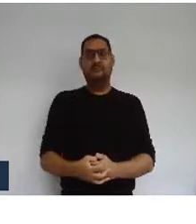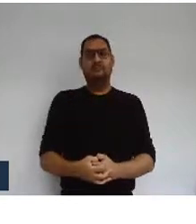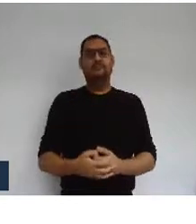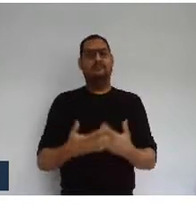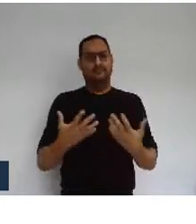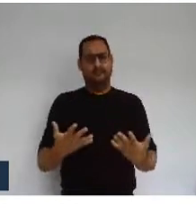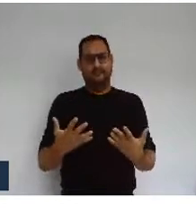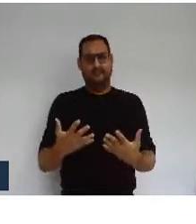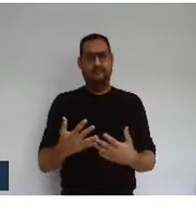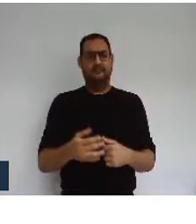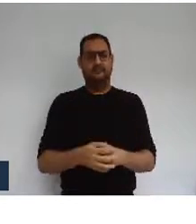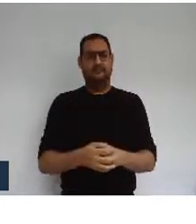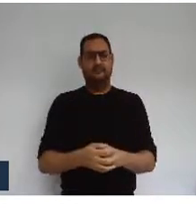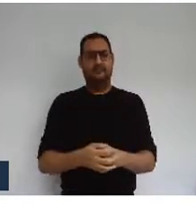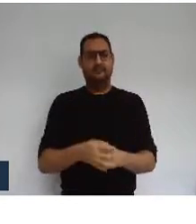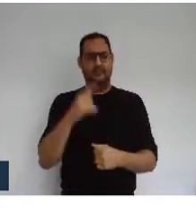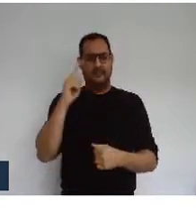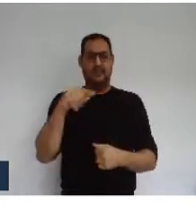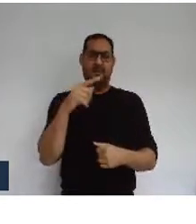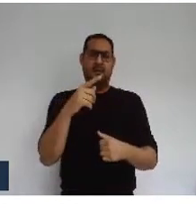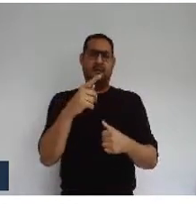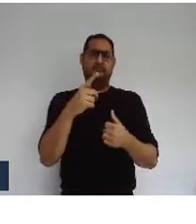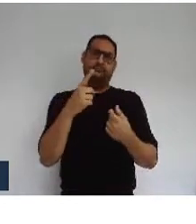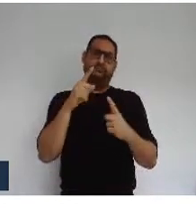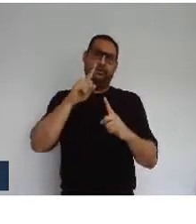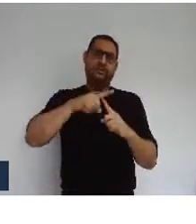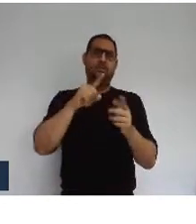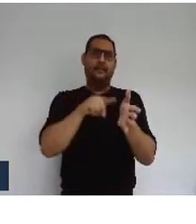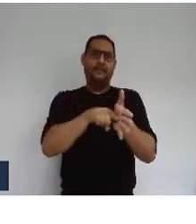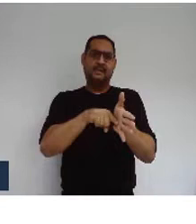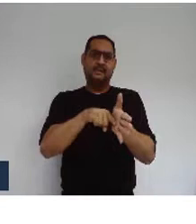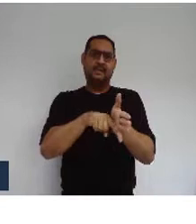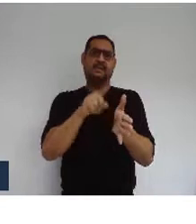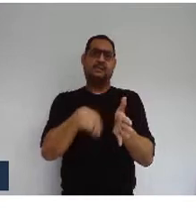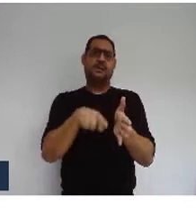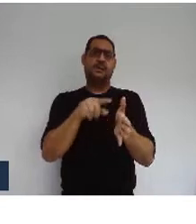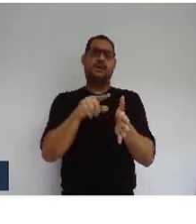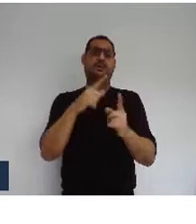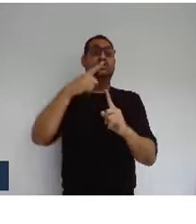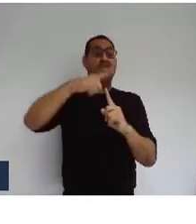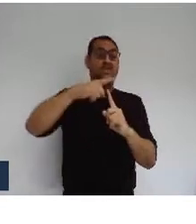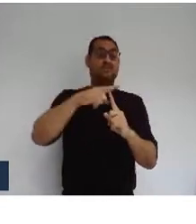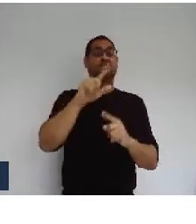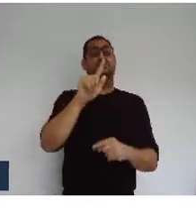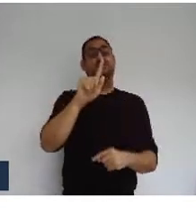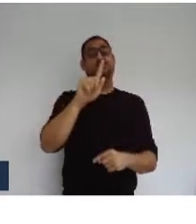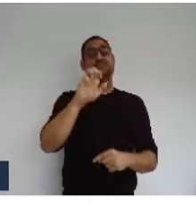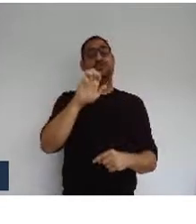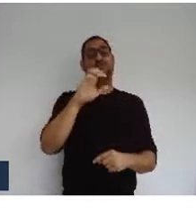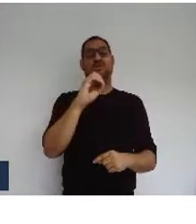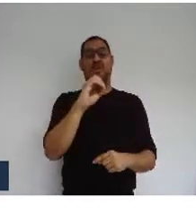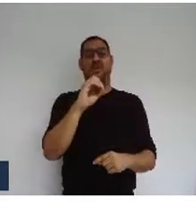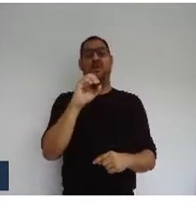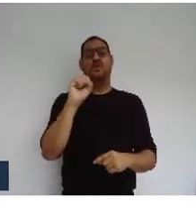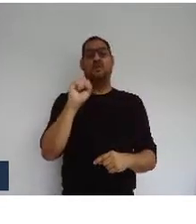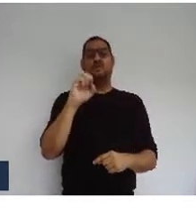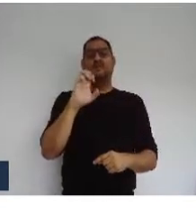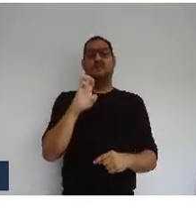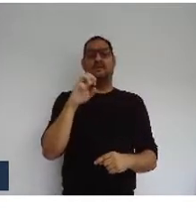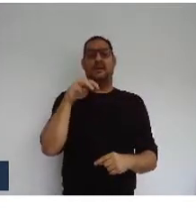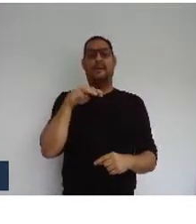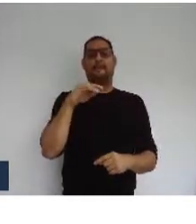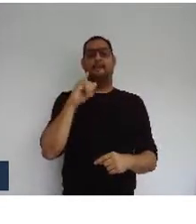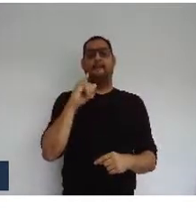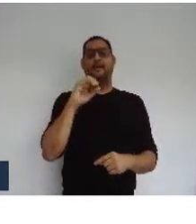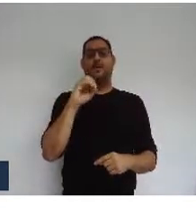Esse tipo de pesquisa, né, que a gente pode chamar de geossemiótica ou semiotopologia, ela começa nos